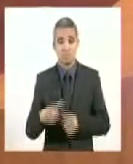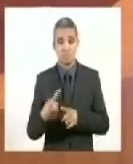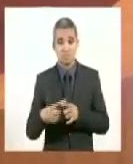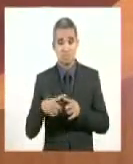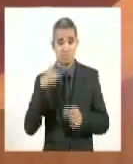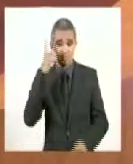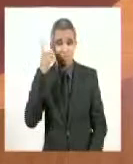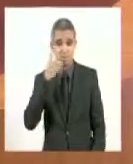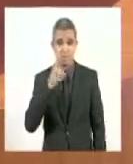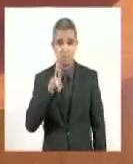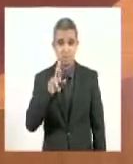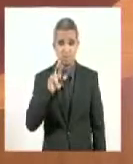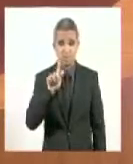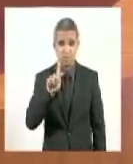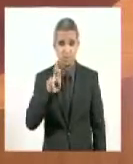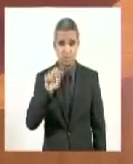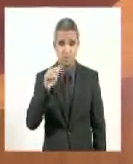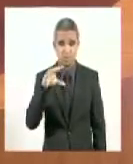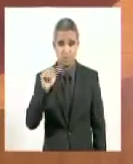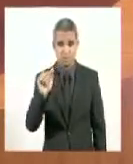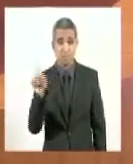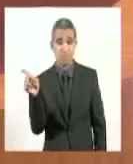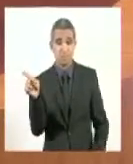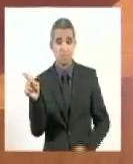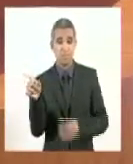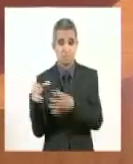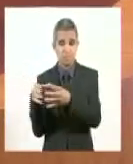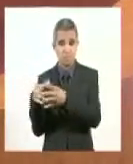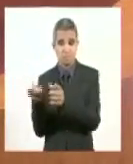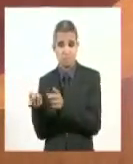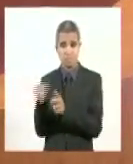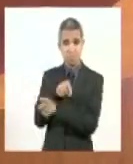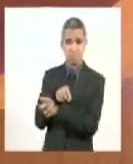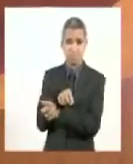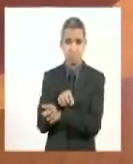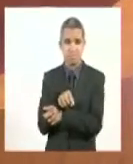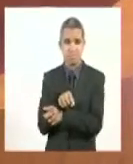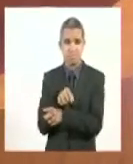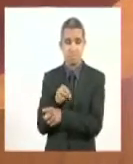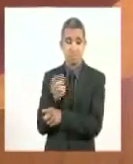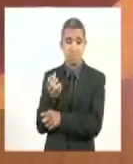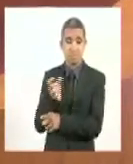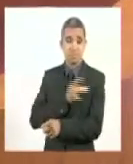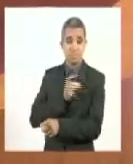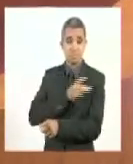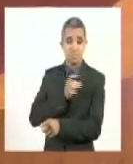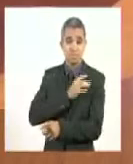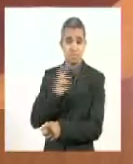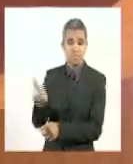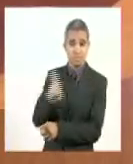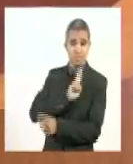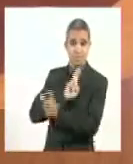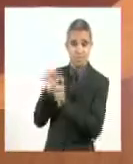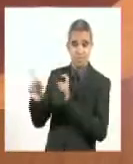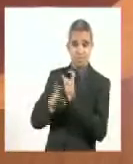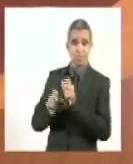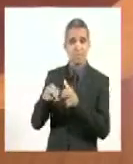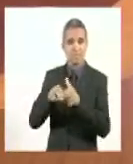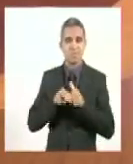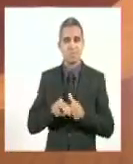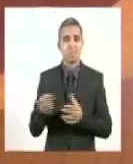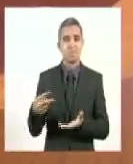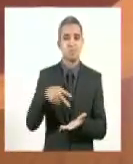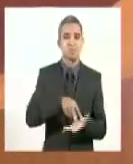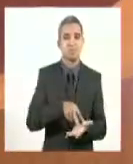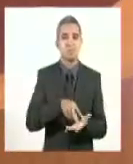as coisas, para não responderem as perguntas que precisam responder, vieram para mim aqui, deputado Antônio Pereira, explique